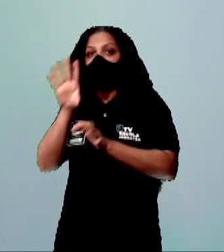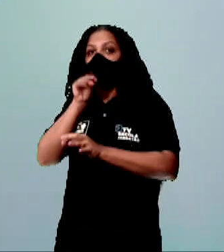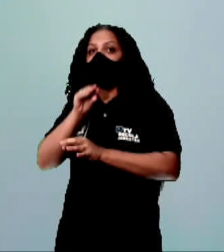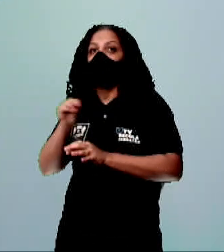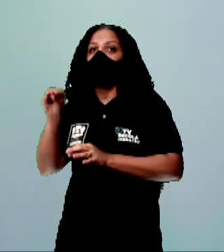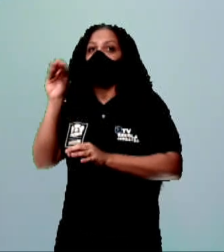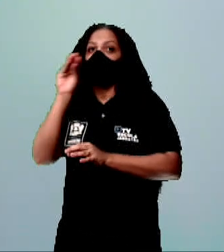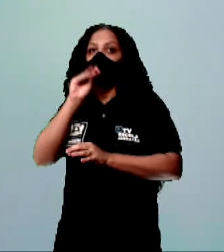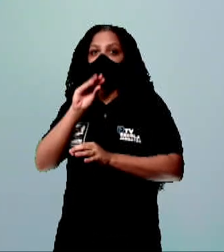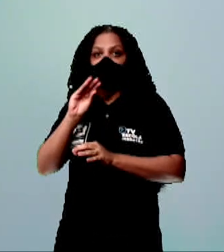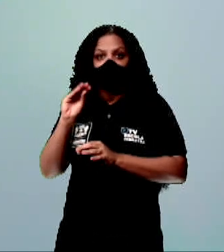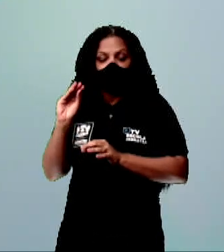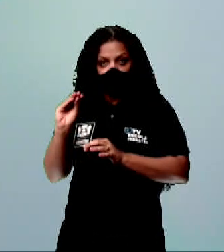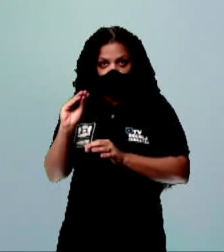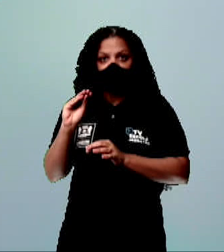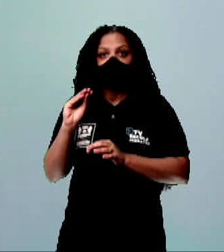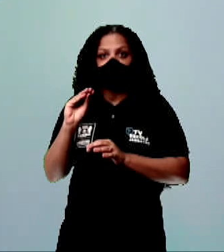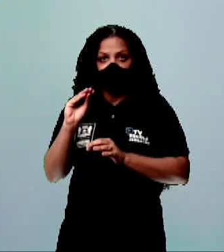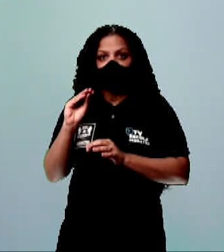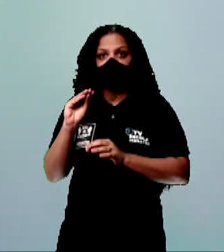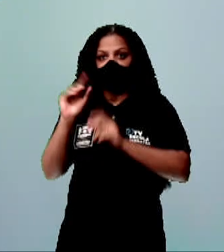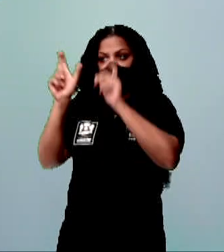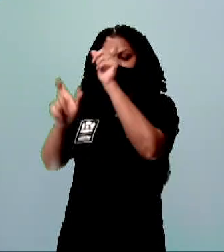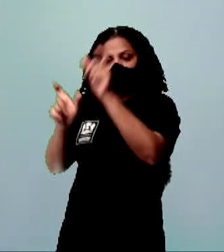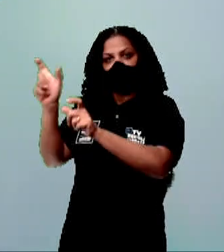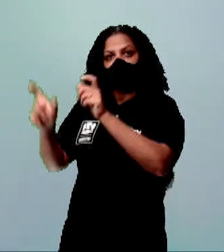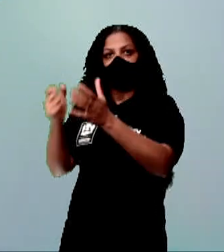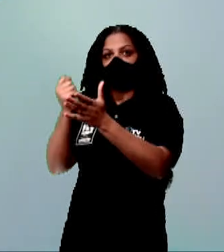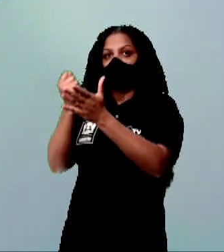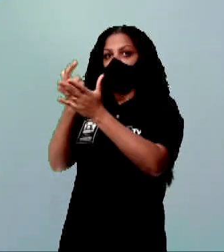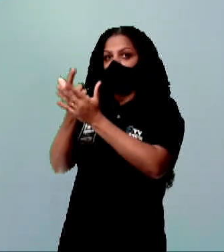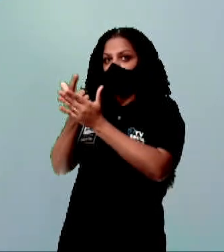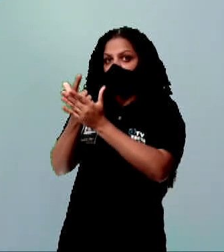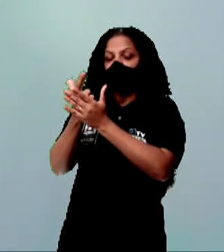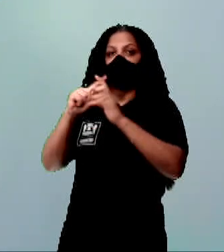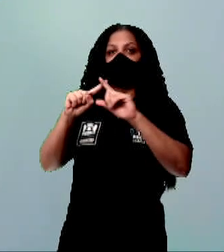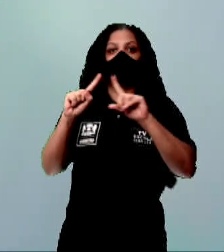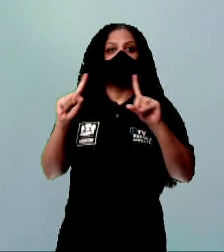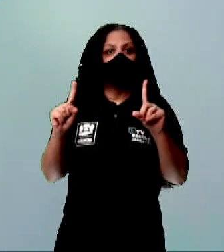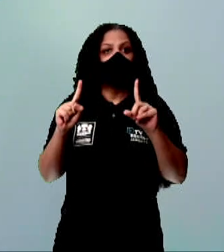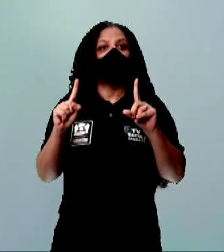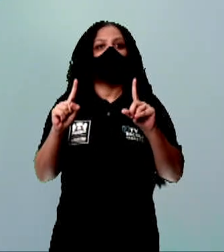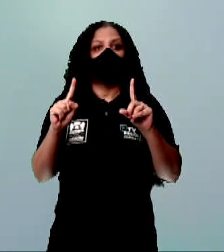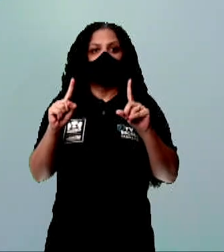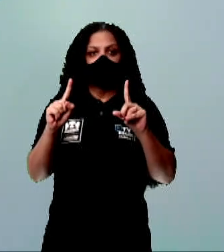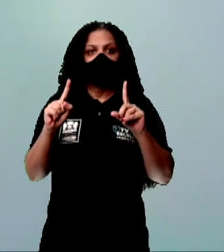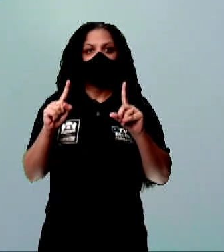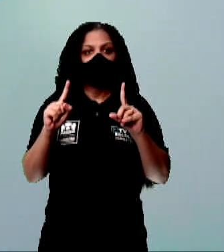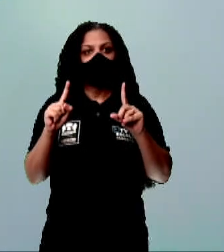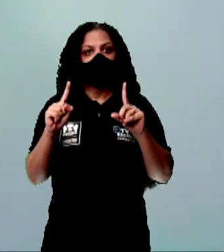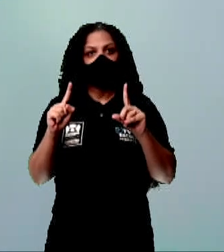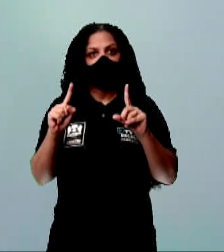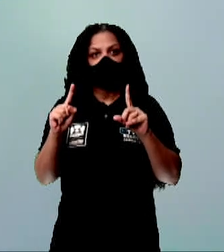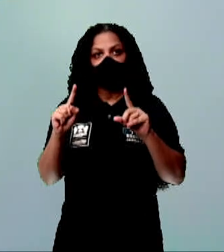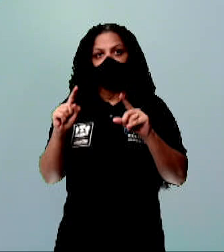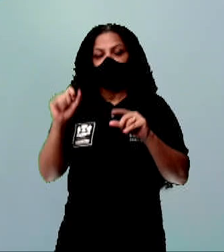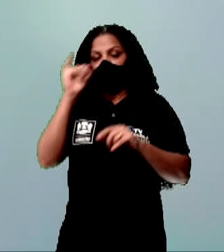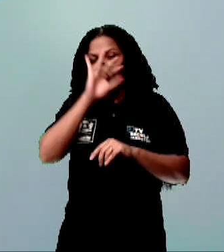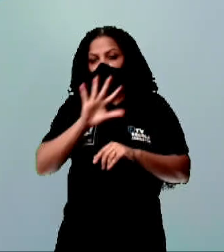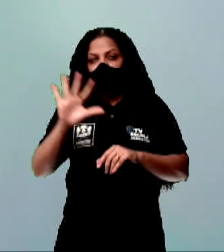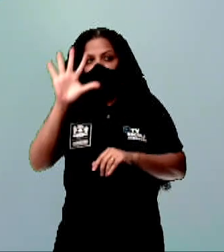anúncio publicitário do consumidor, tá certo? Recursos iconográficos e pontuação. São as imagens do tamanho